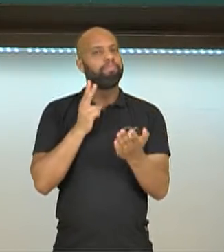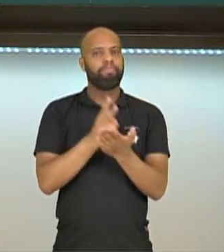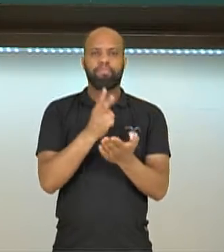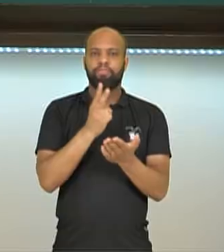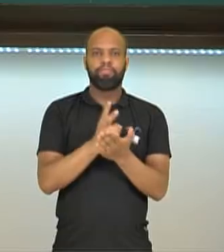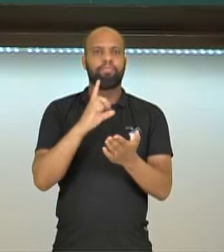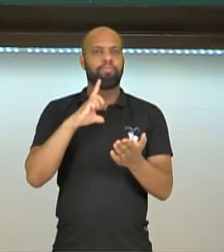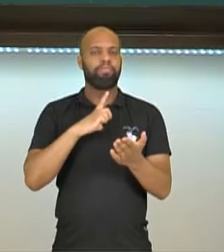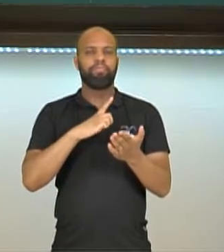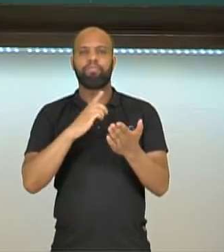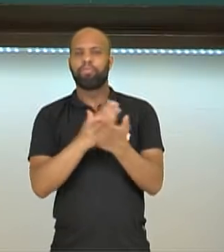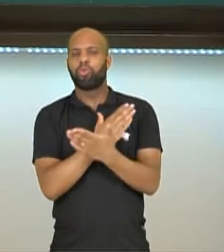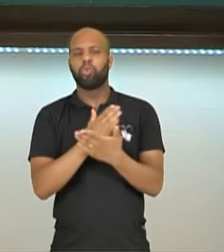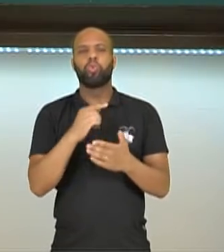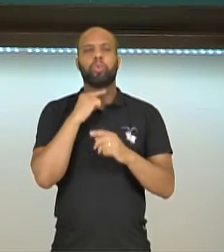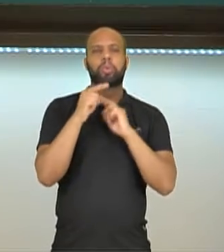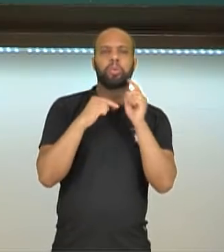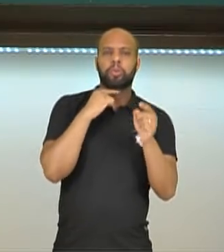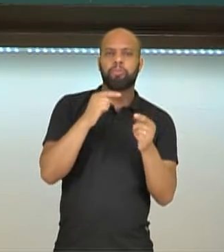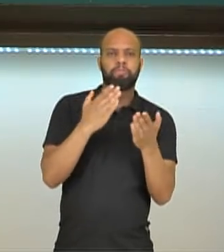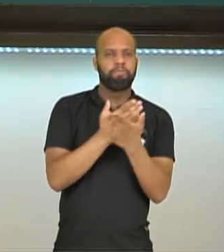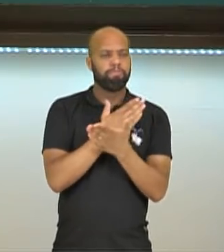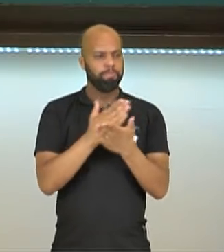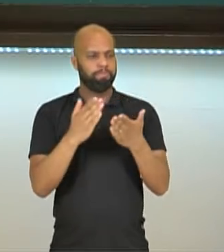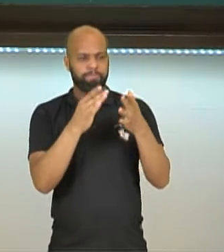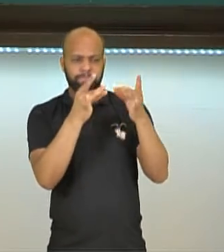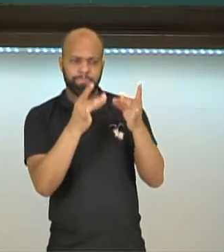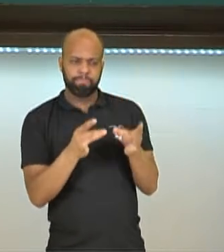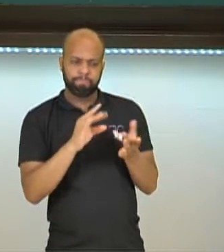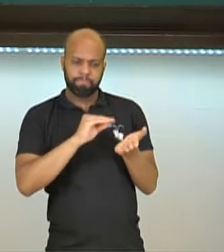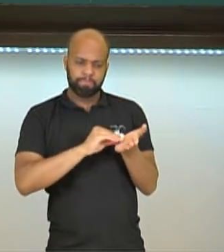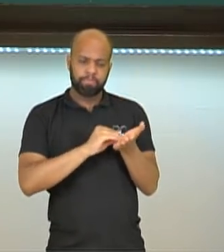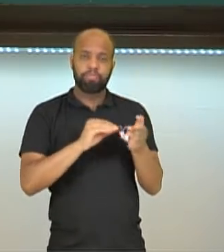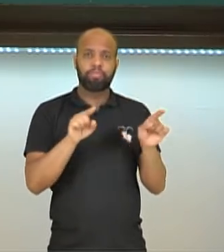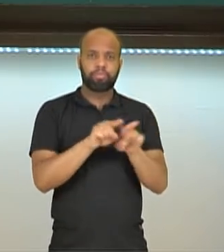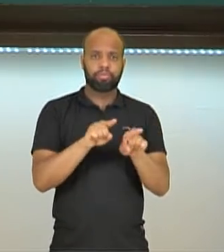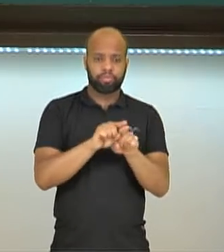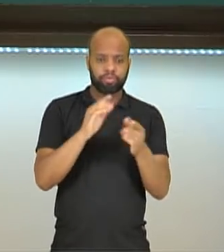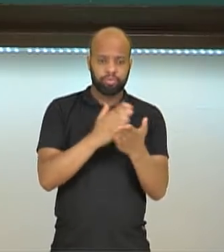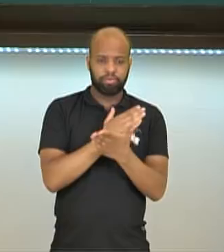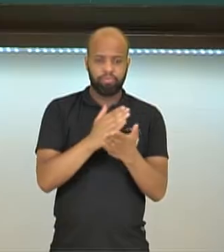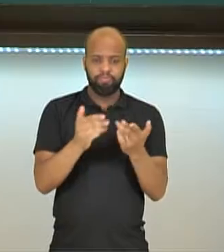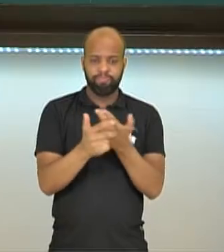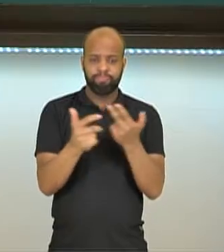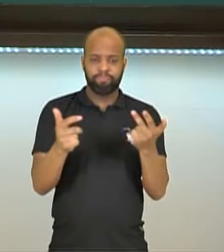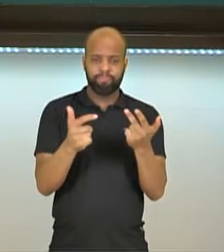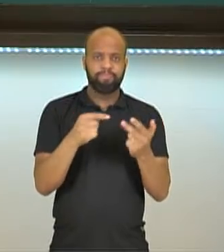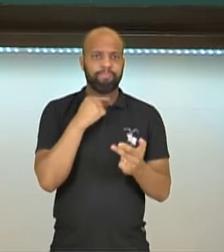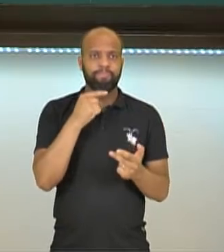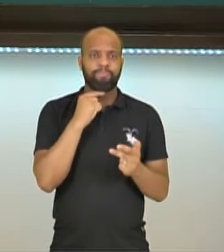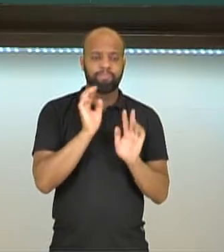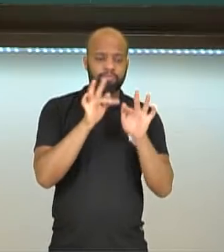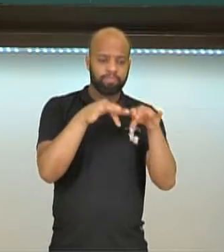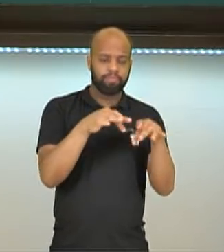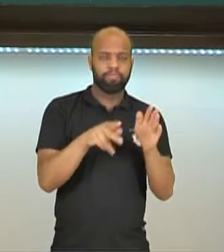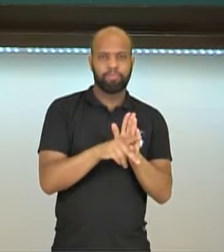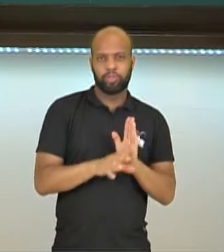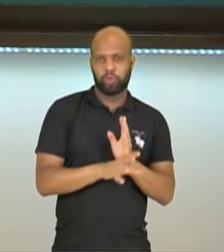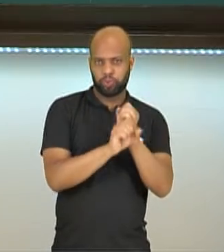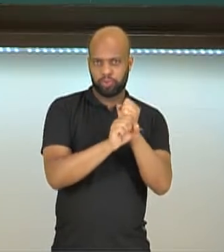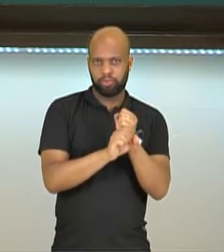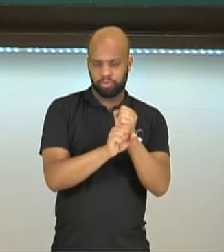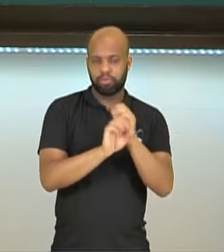dúvida, alguma coisinha, algum detalhe que fica faltando, alguma coisa que a gente não consegue finalizar a conta. E é por isso que nós vamos